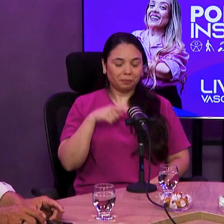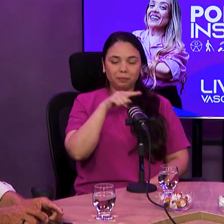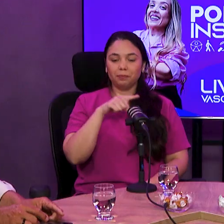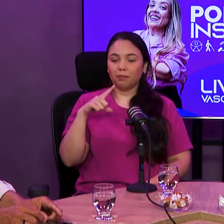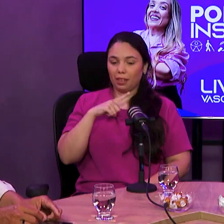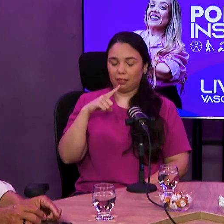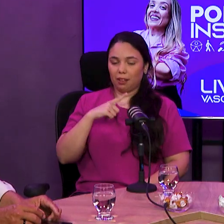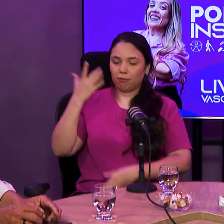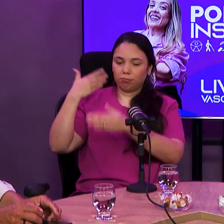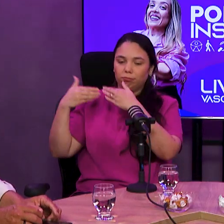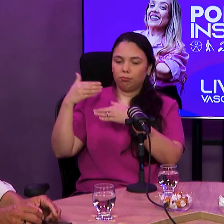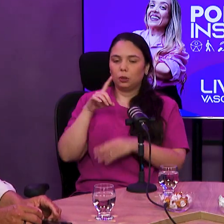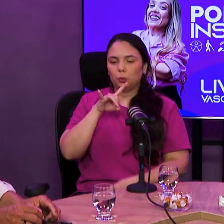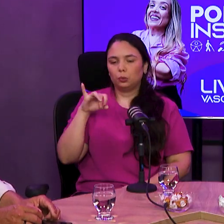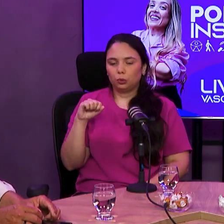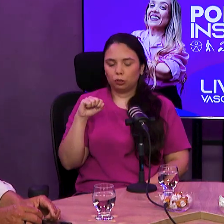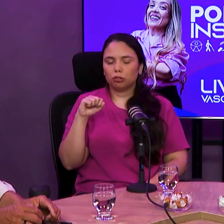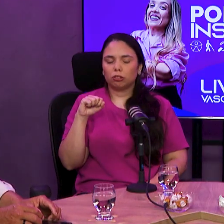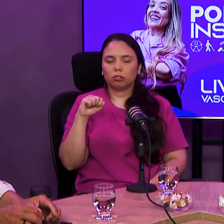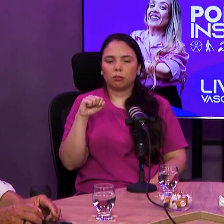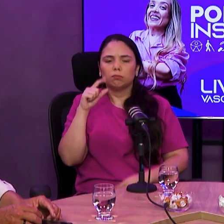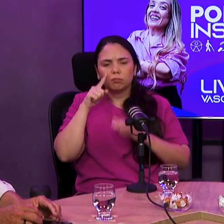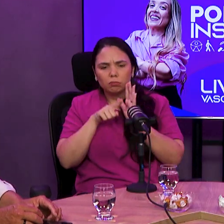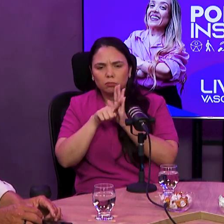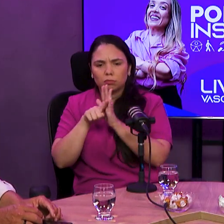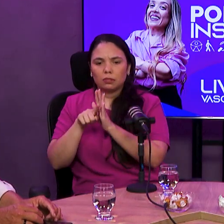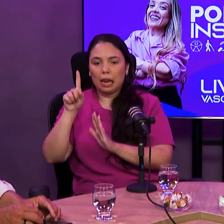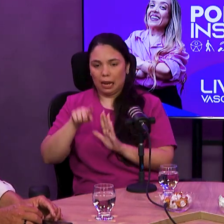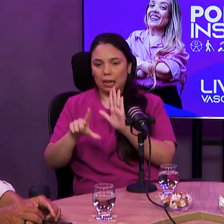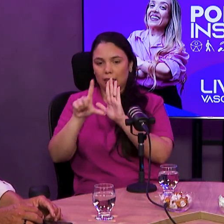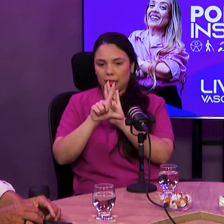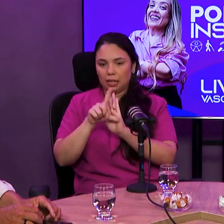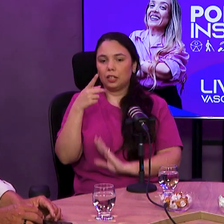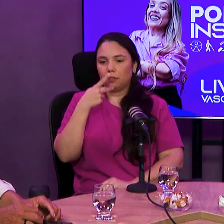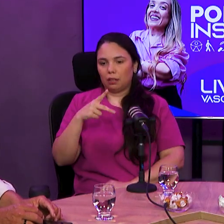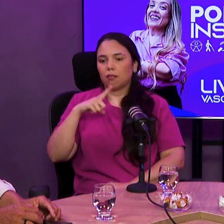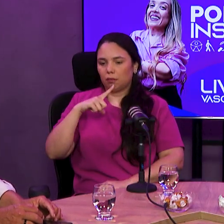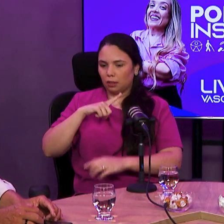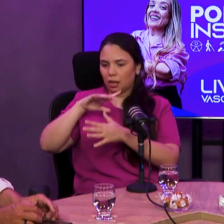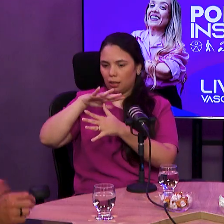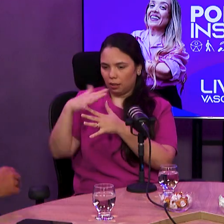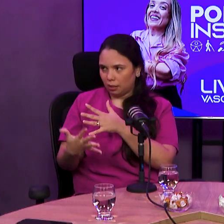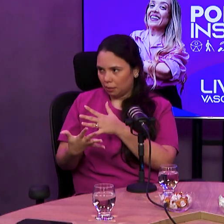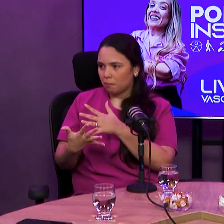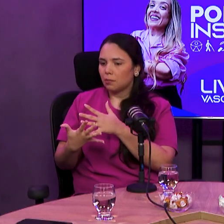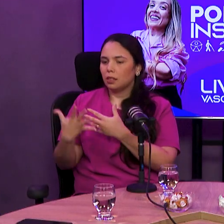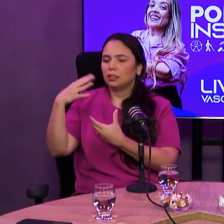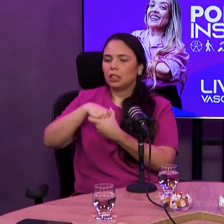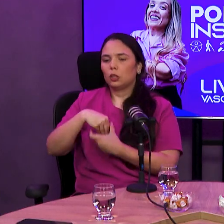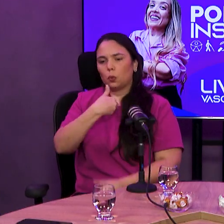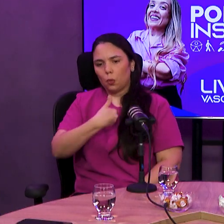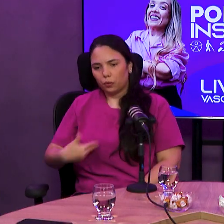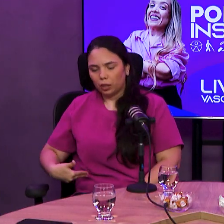vendo também um dia que, como é lei ter um intérprete de Libras na parte de governo,